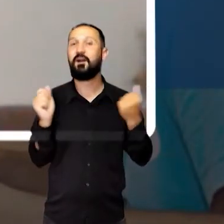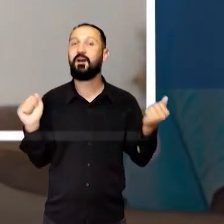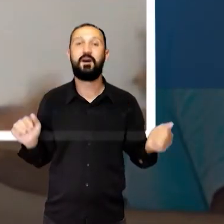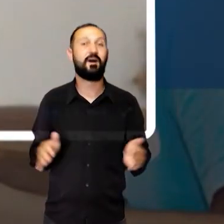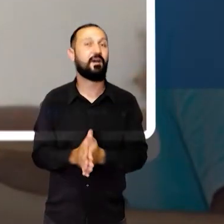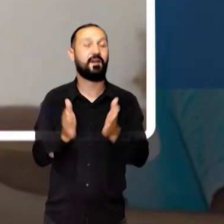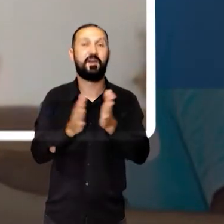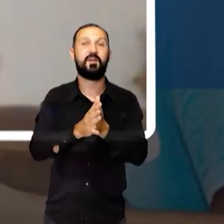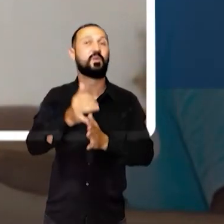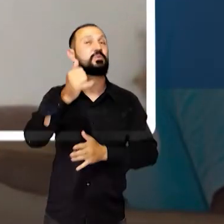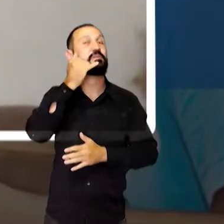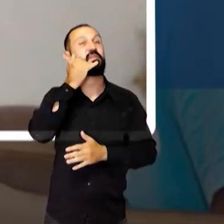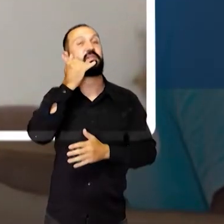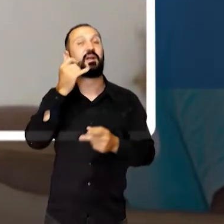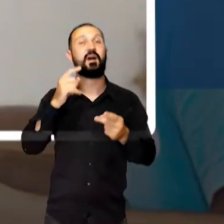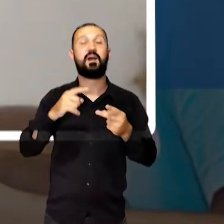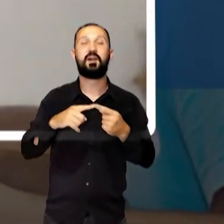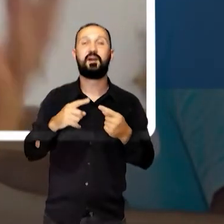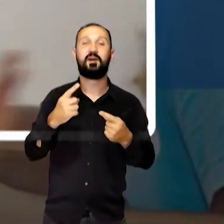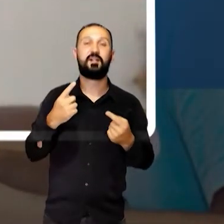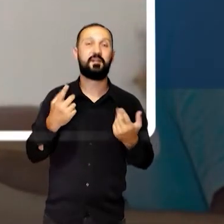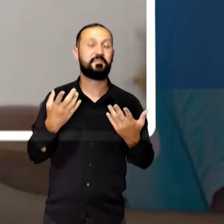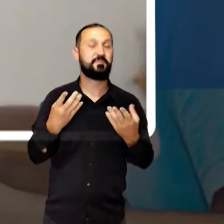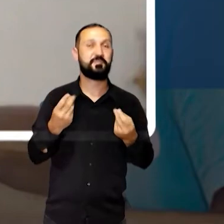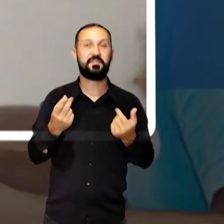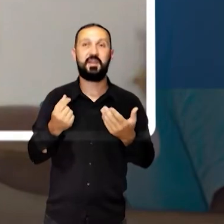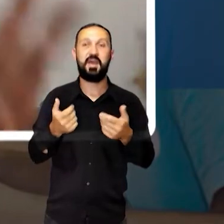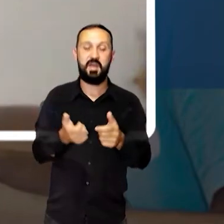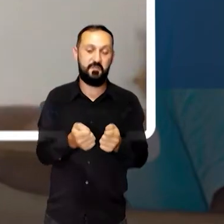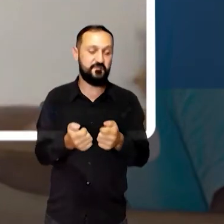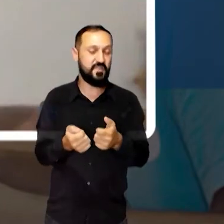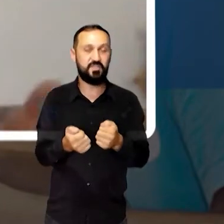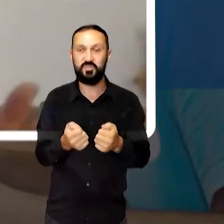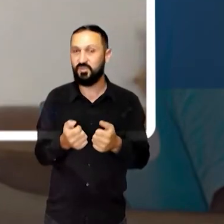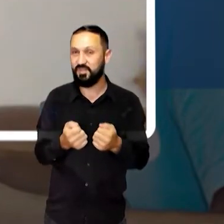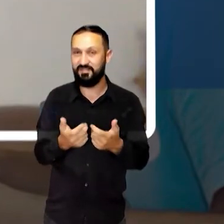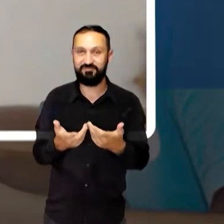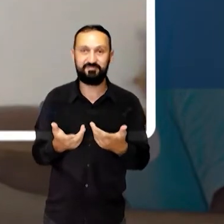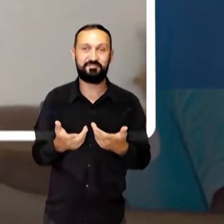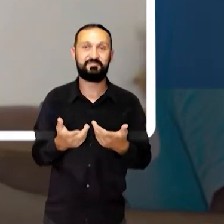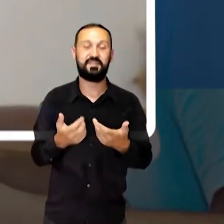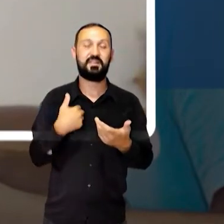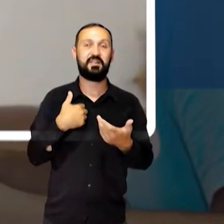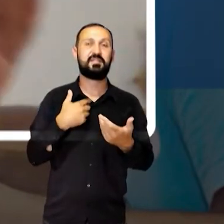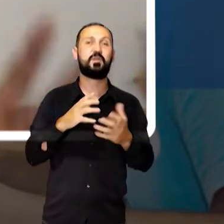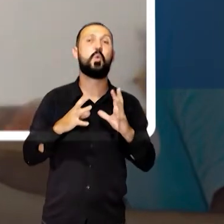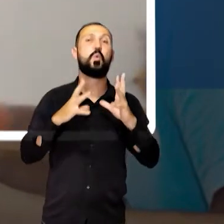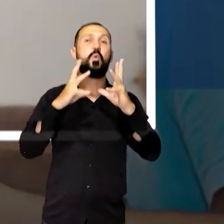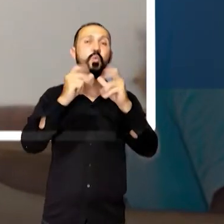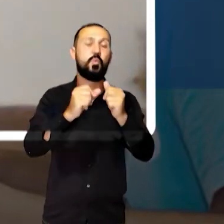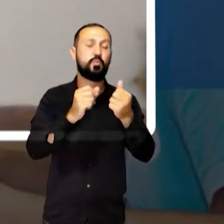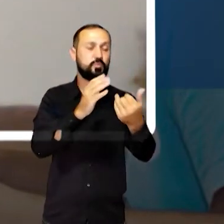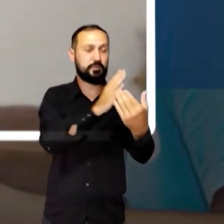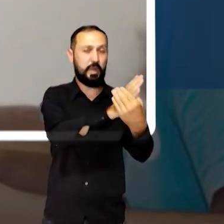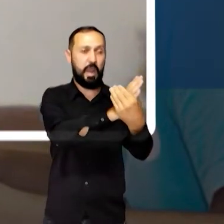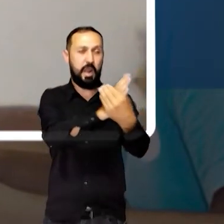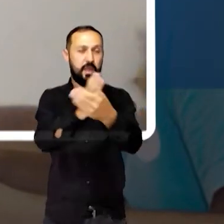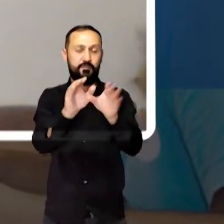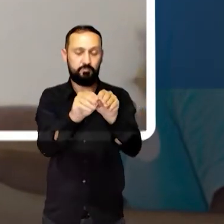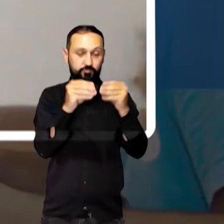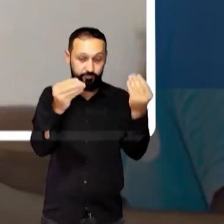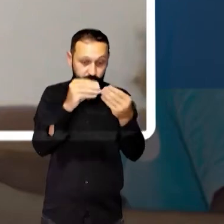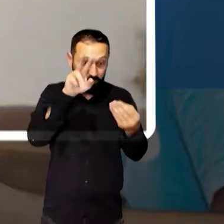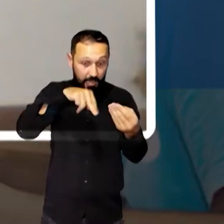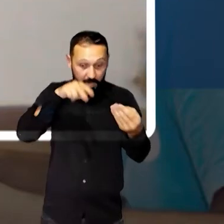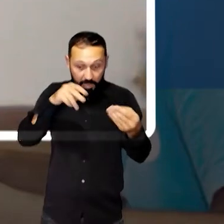era o nosso celular, era o nosso videogame, e eu li toda a coleção,